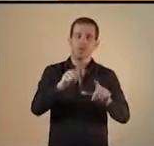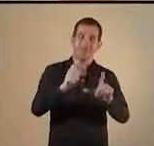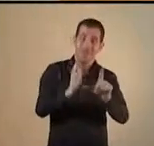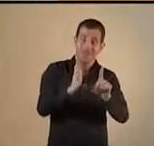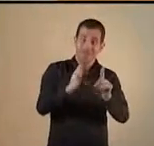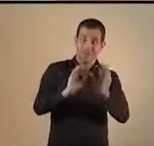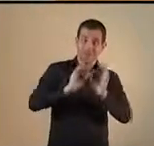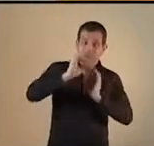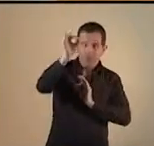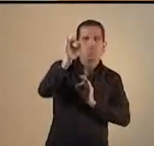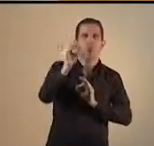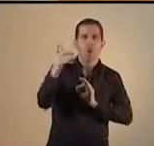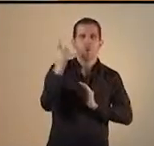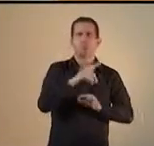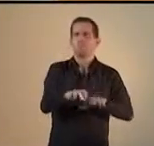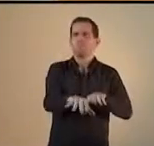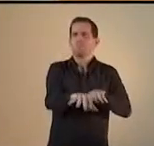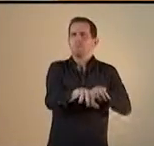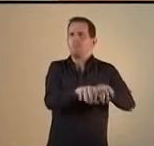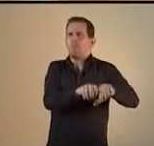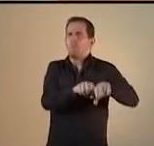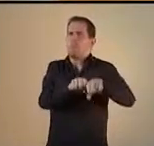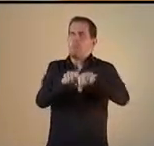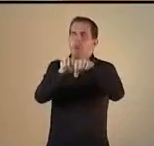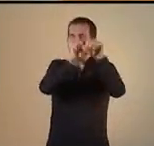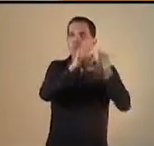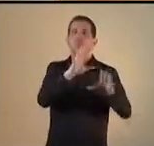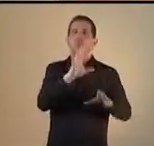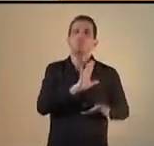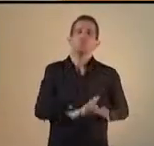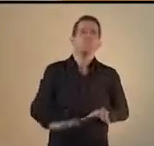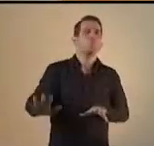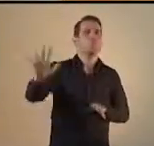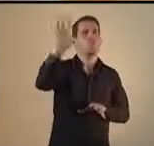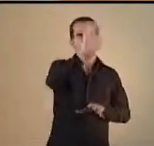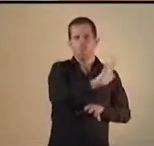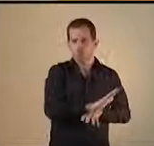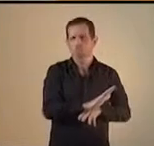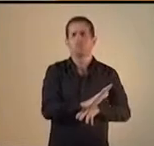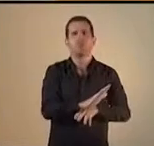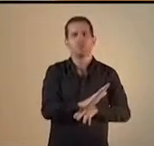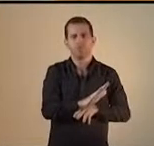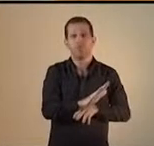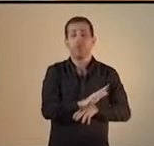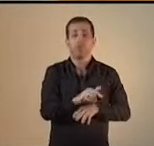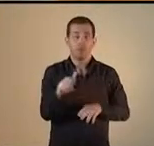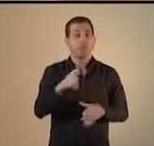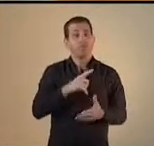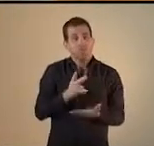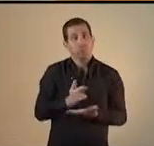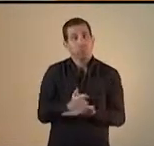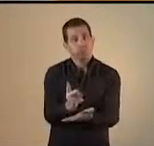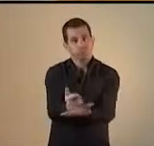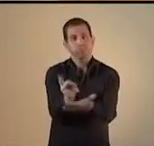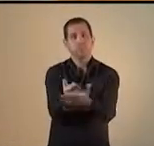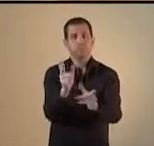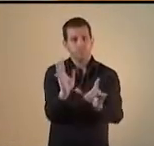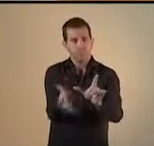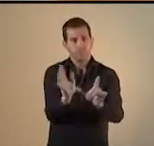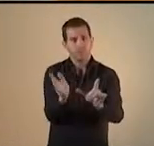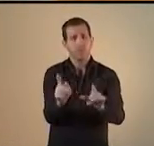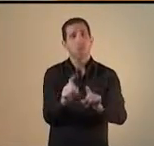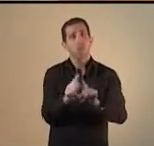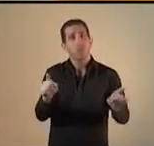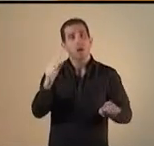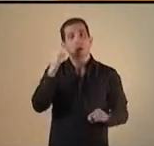houve essa formação em grande escala, né? E hoje nós temos a continuidade desse curso na universidade,